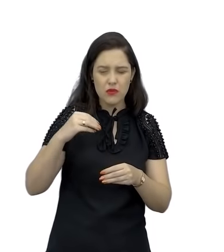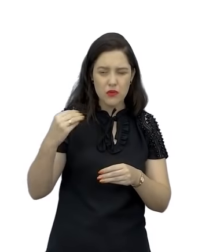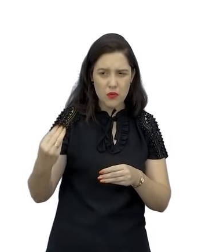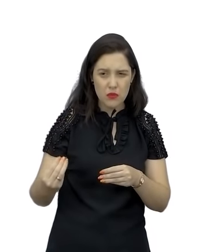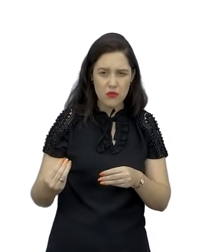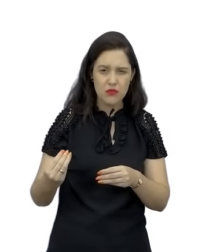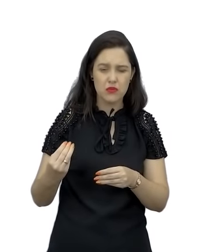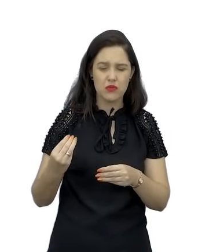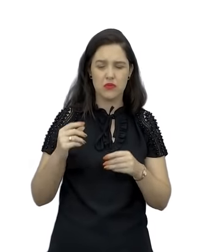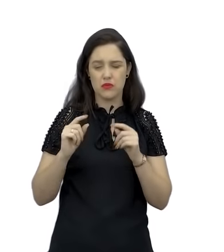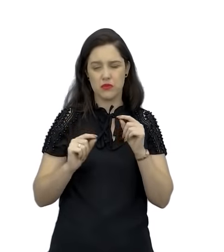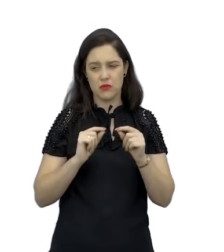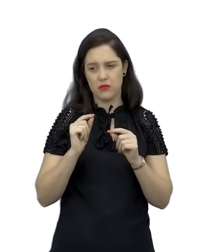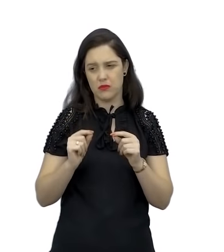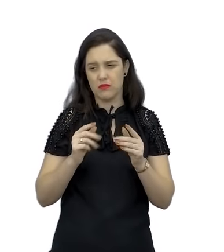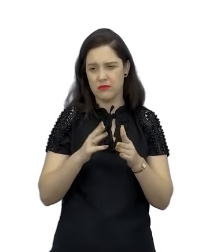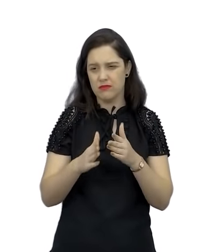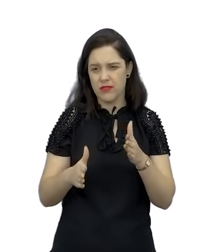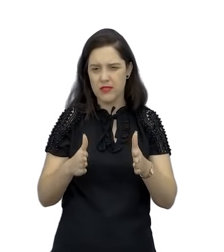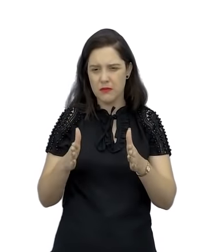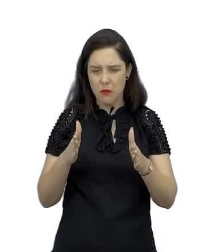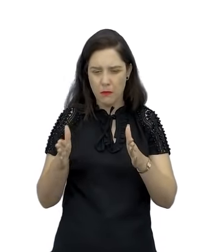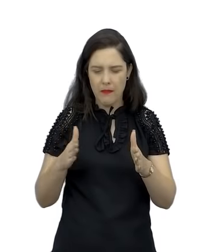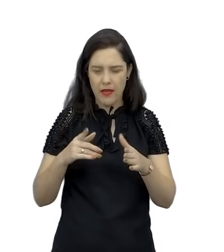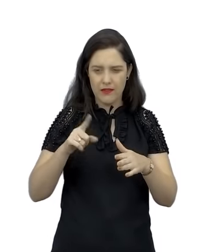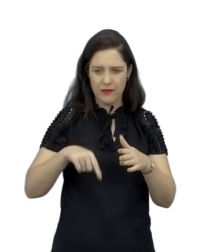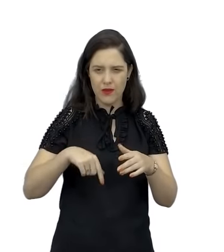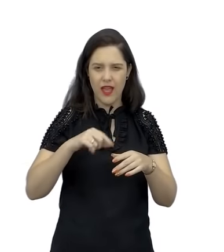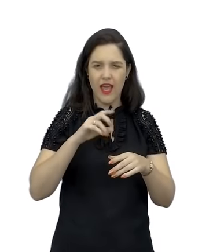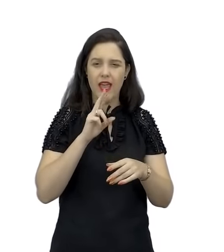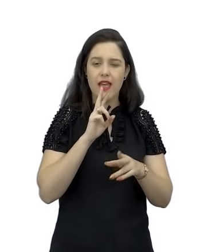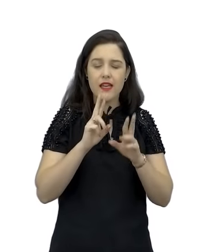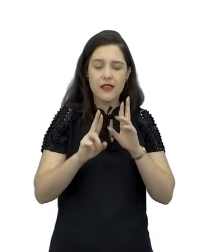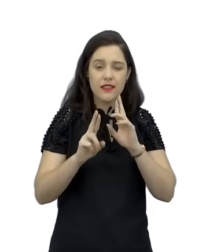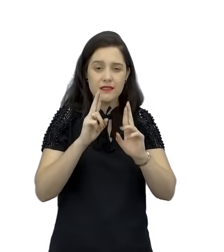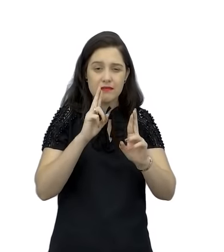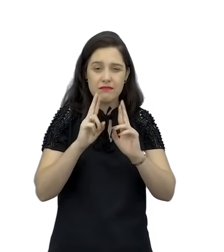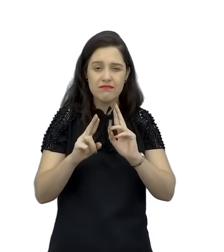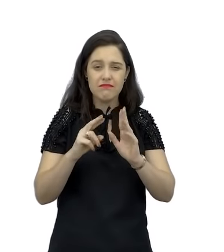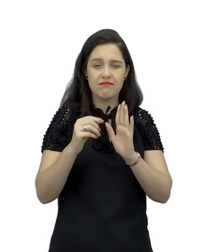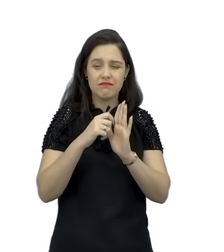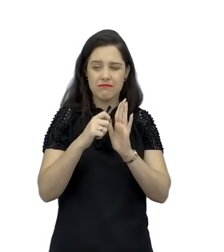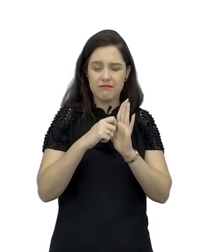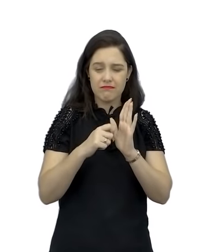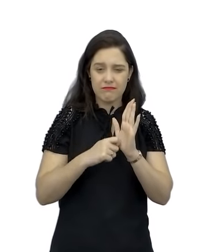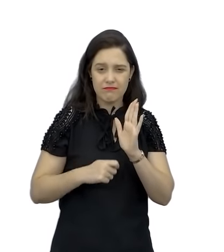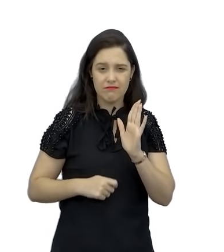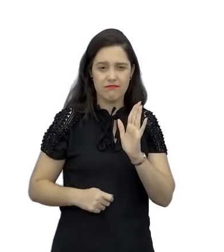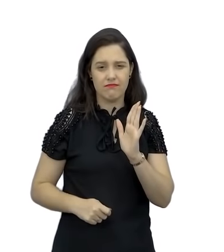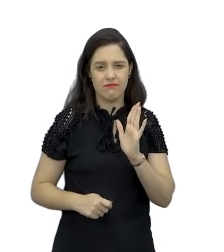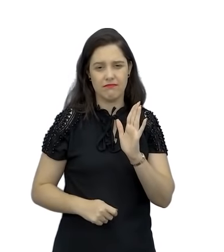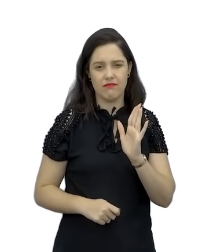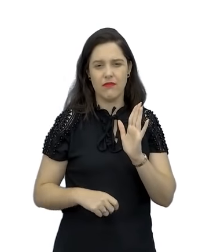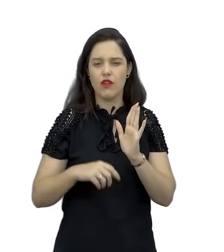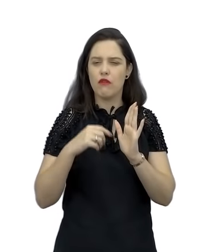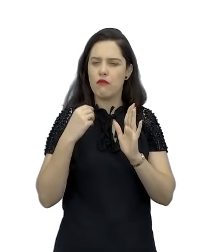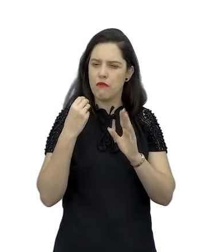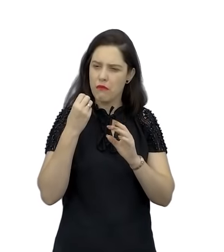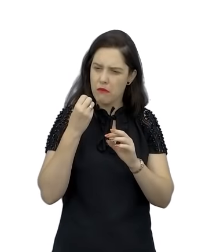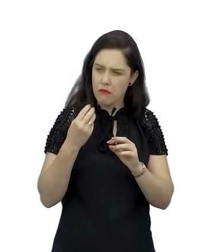né? Nesse momento a gente chama de formalização, a gente registra na lousa, né, de forma